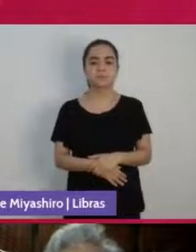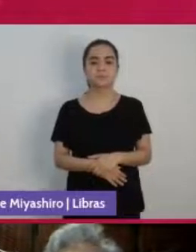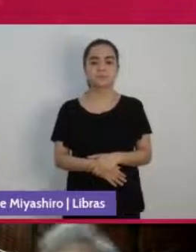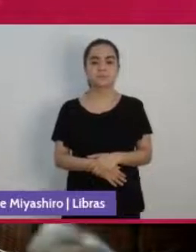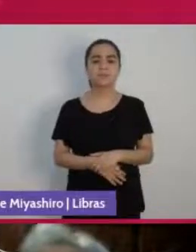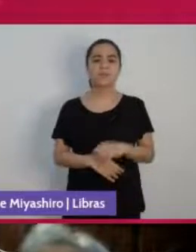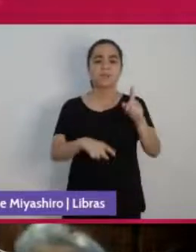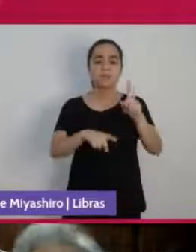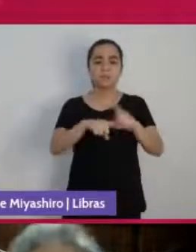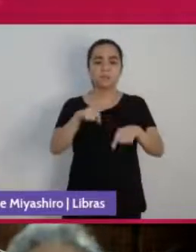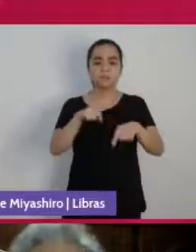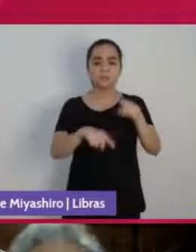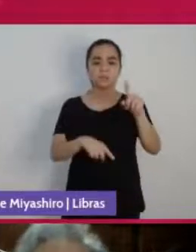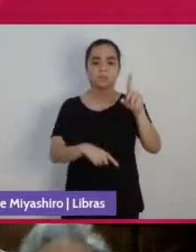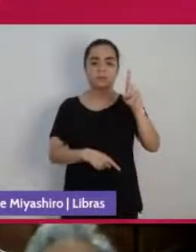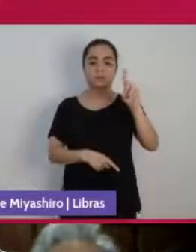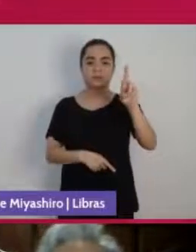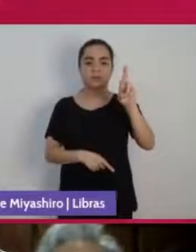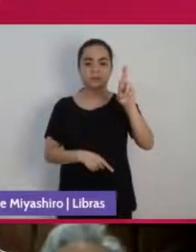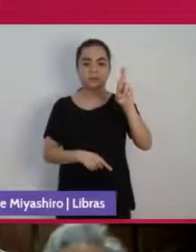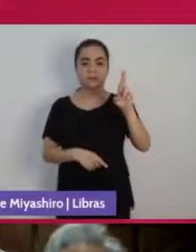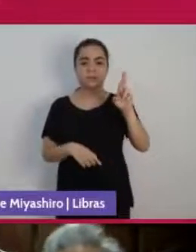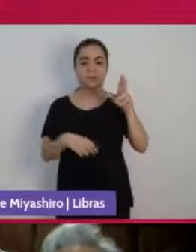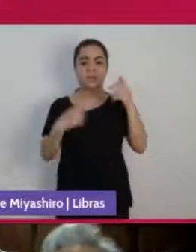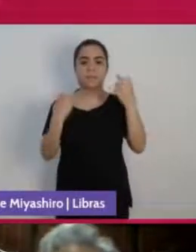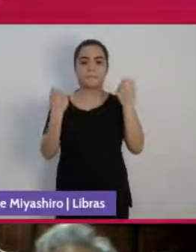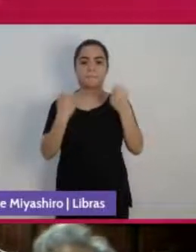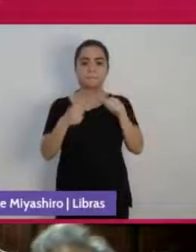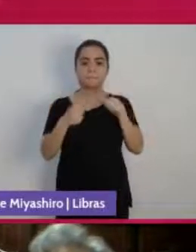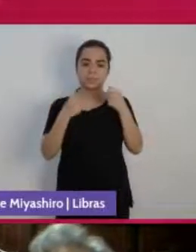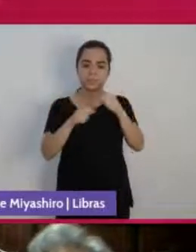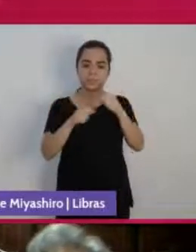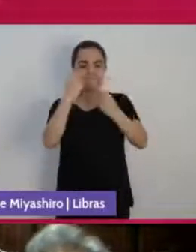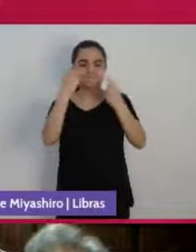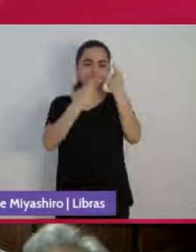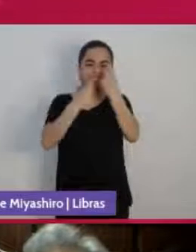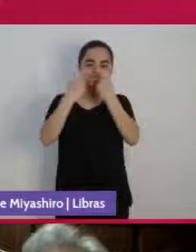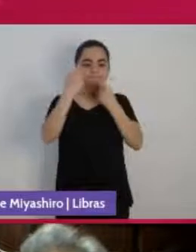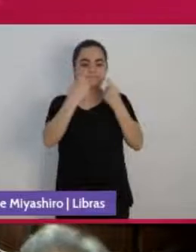equipamento DR, eu preciso me preocupar